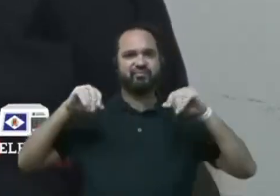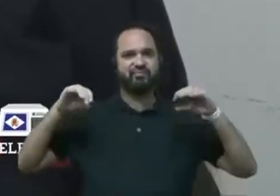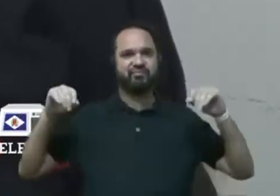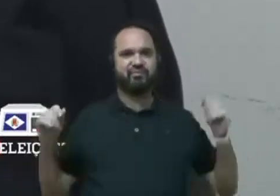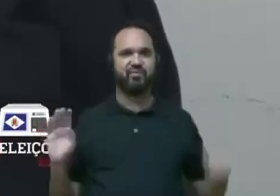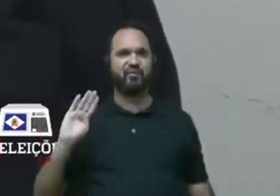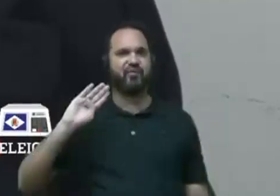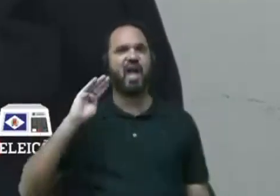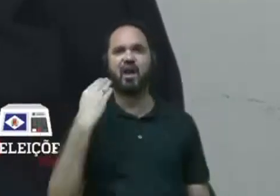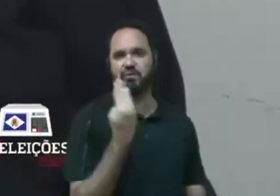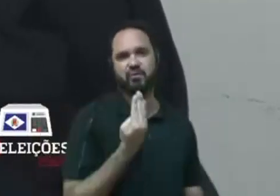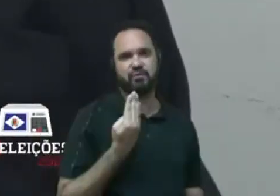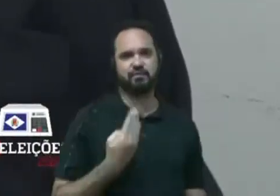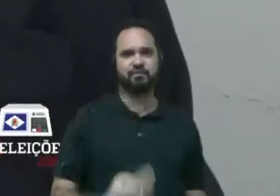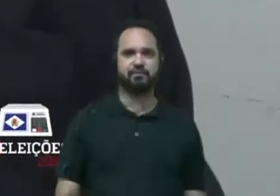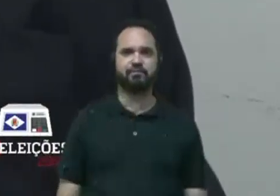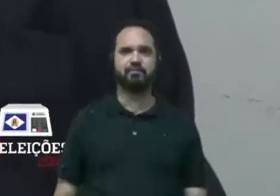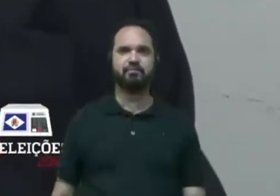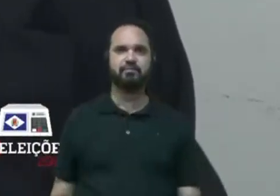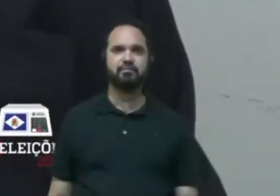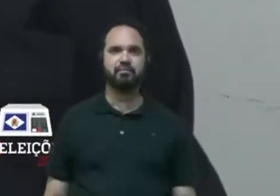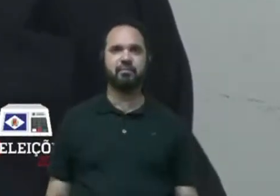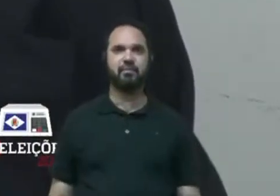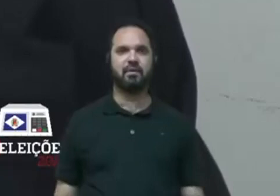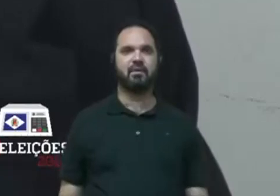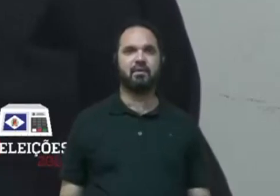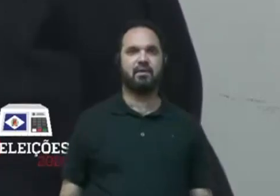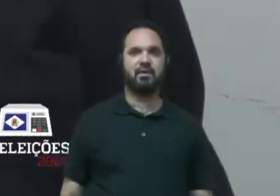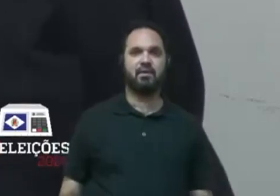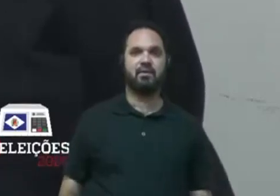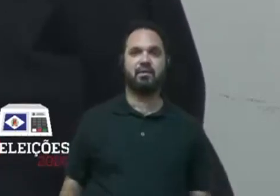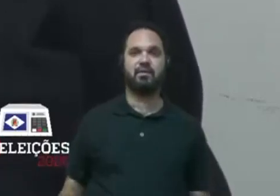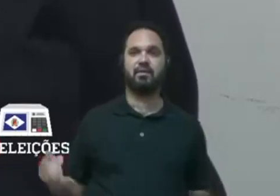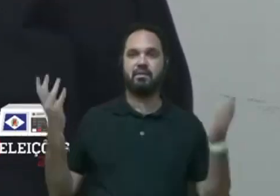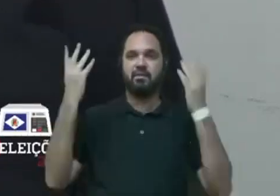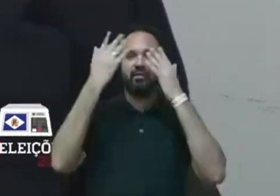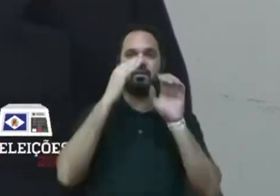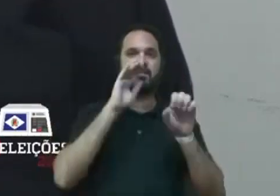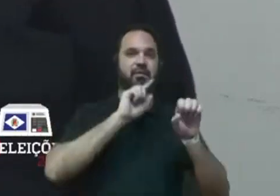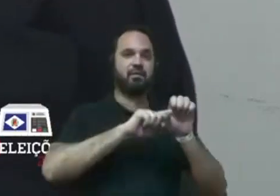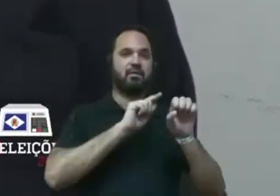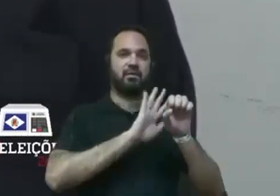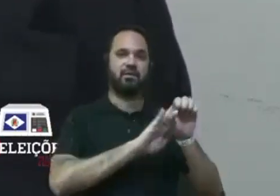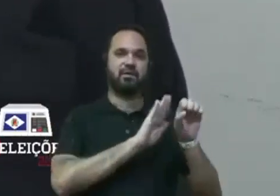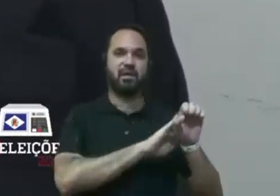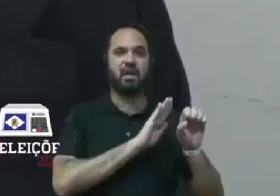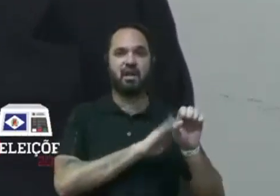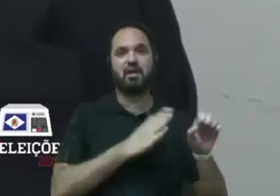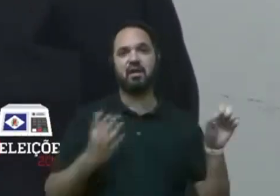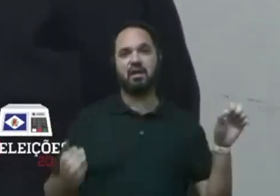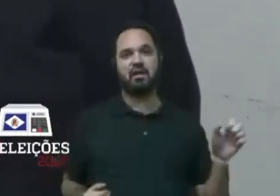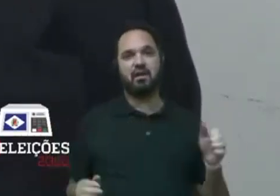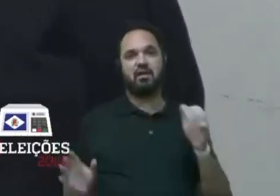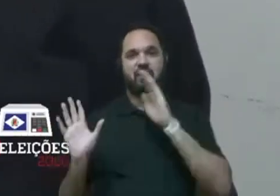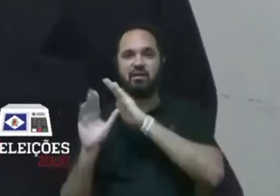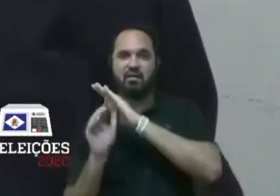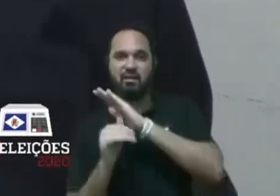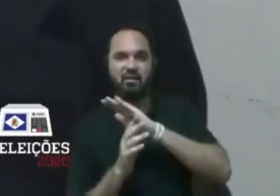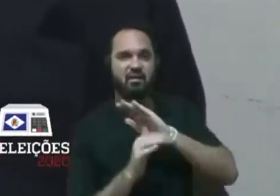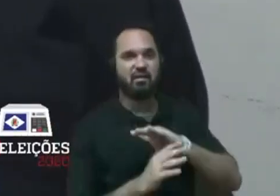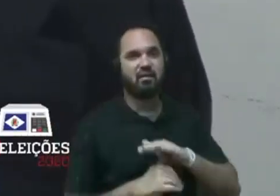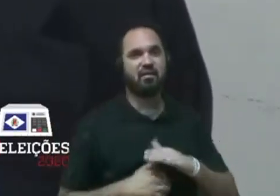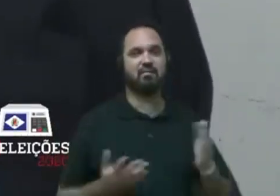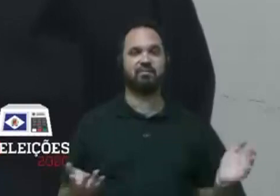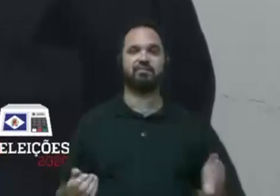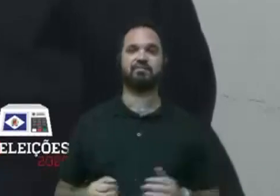os falsos e ilusionistas de esquerda estelionatários do